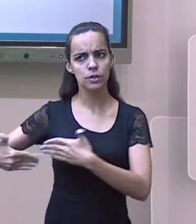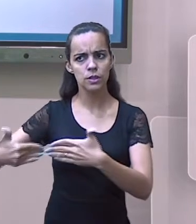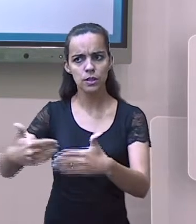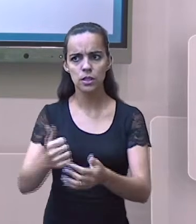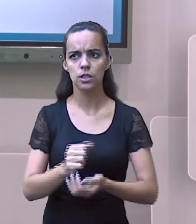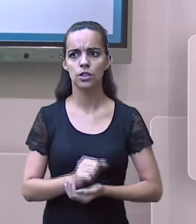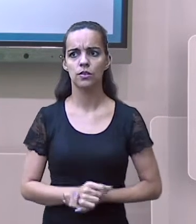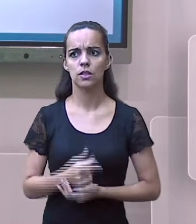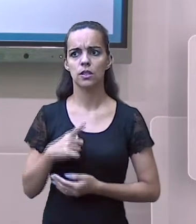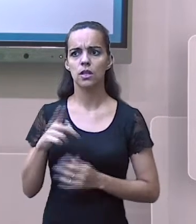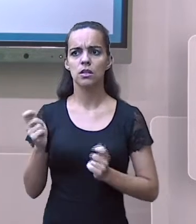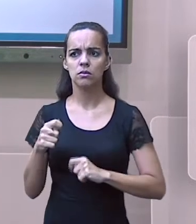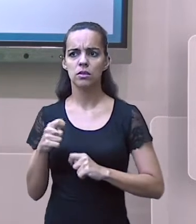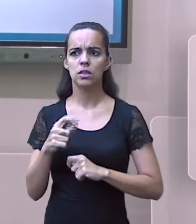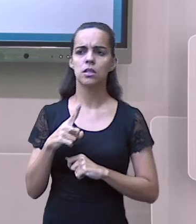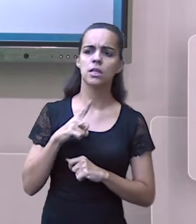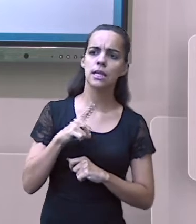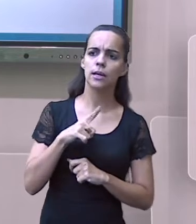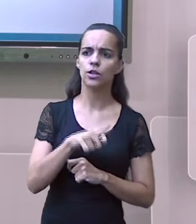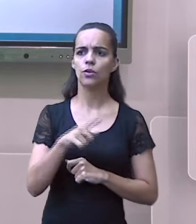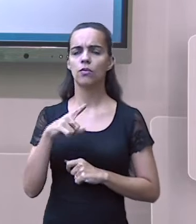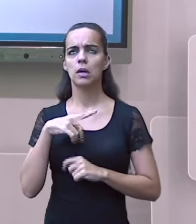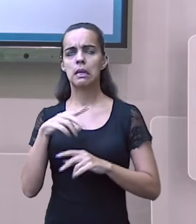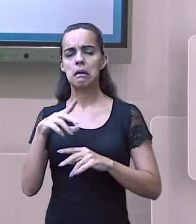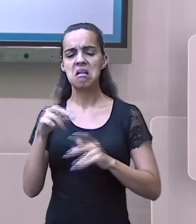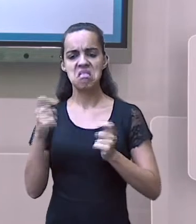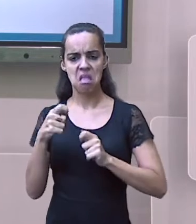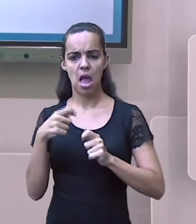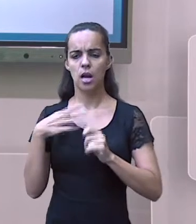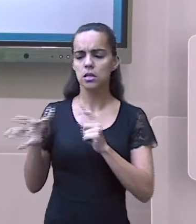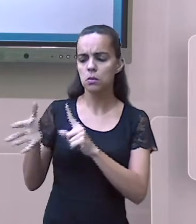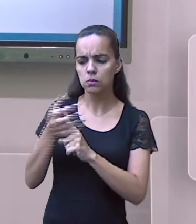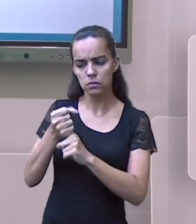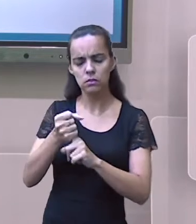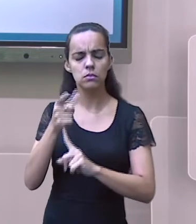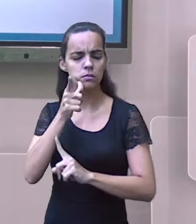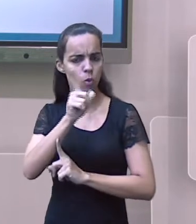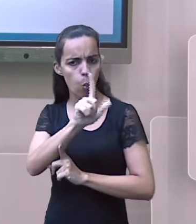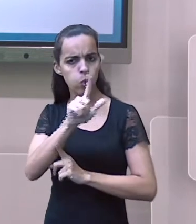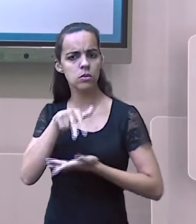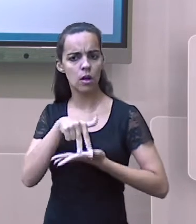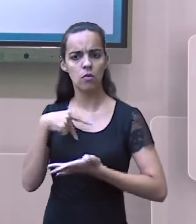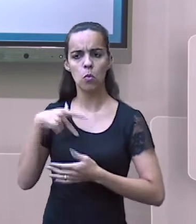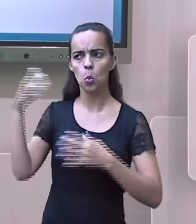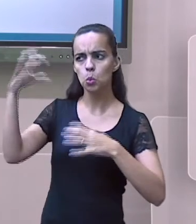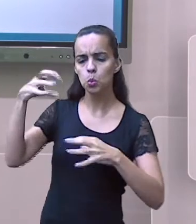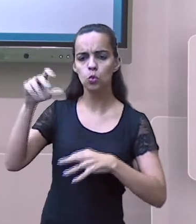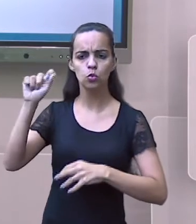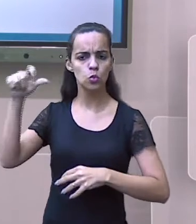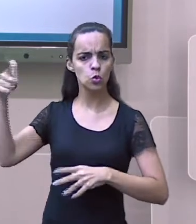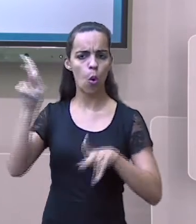conseguindo ser protegido do vento, da chuva, do calor, tá bom?